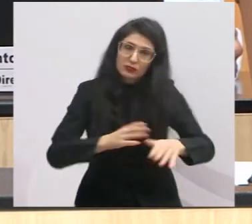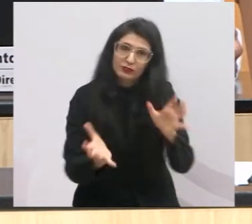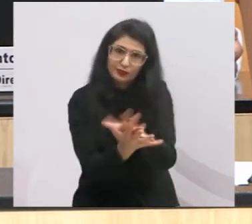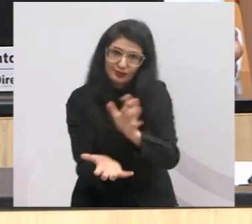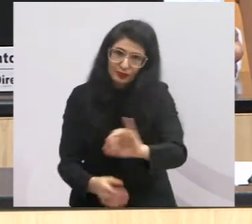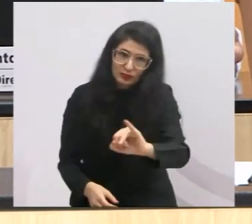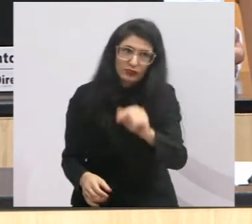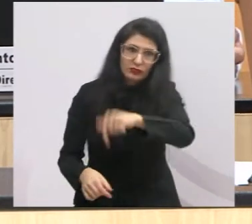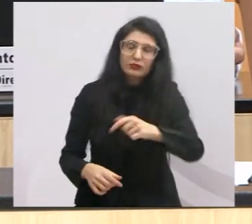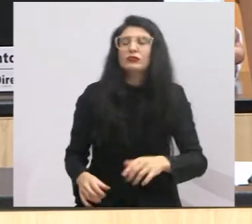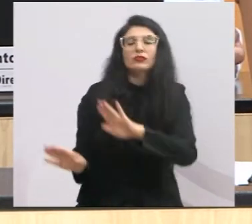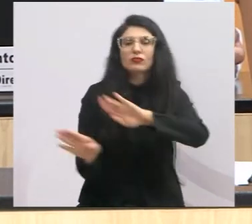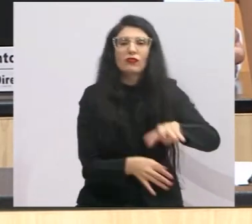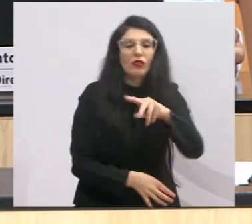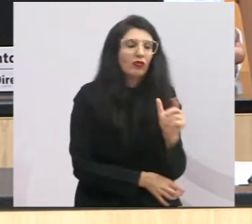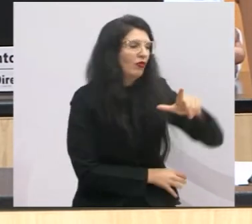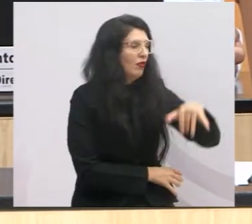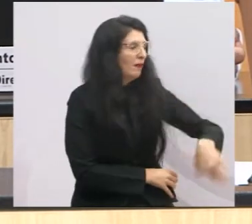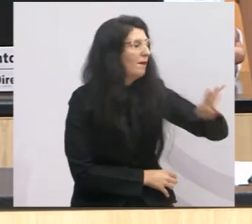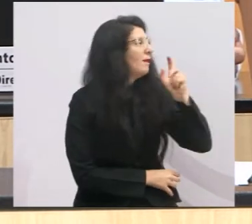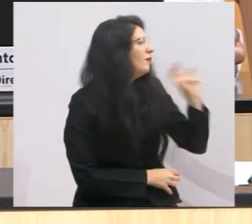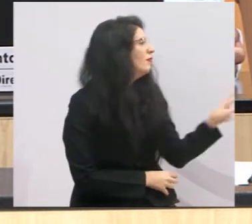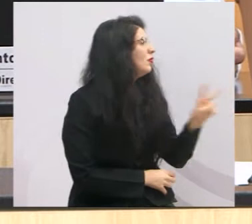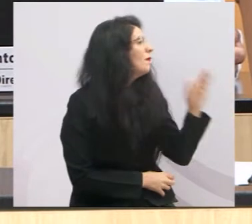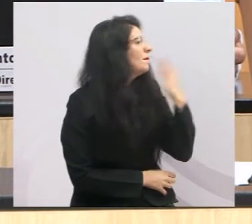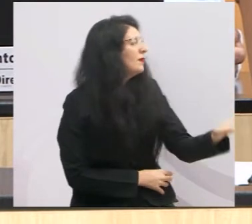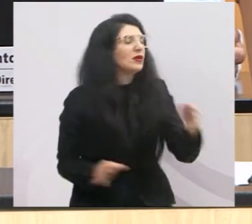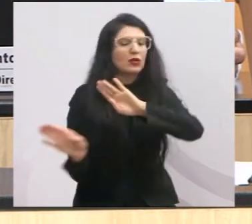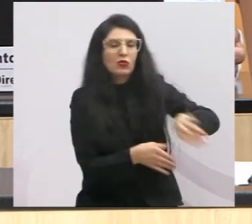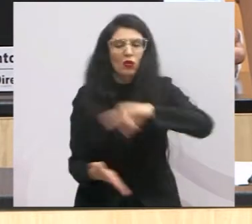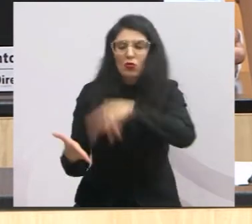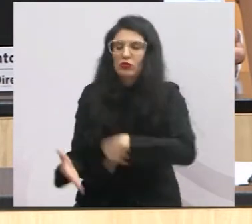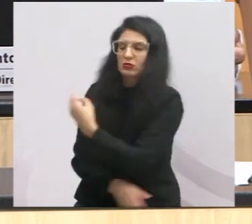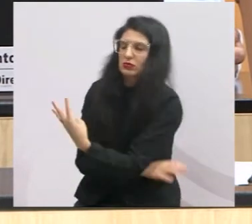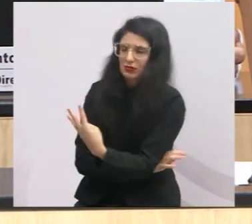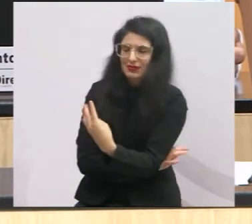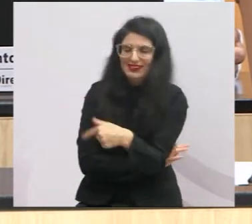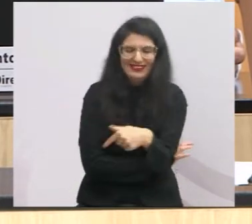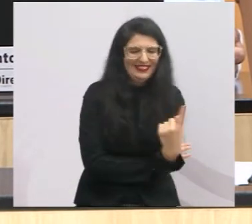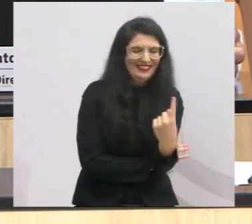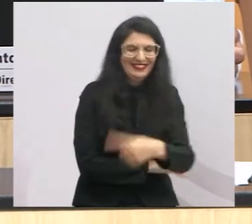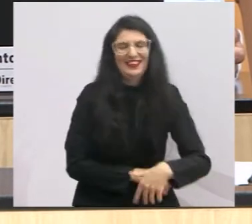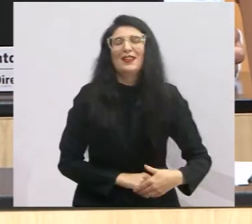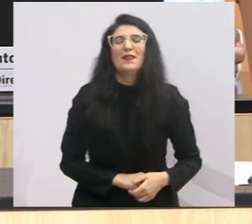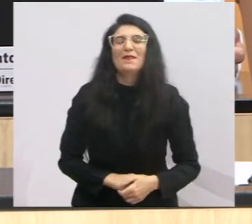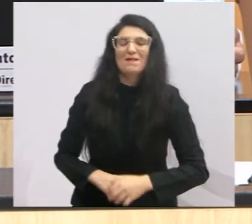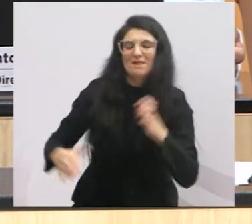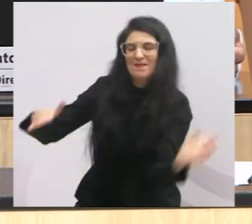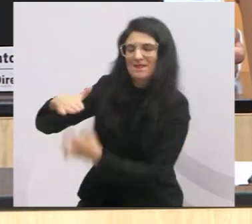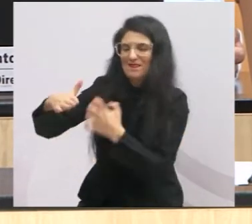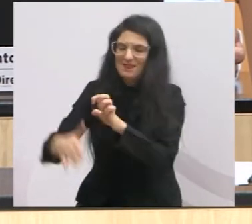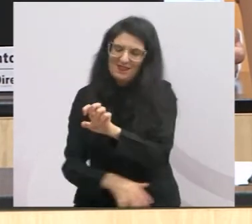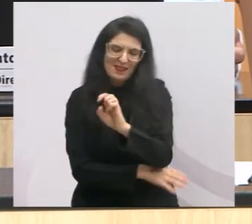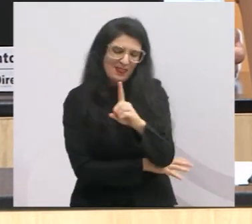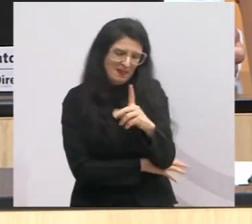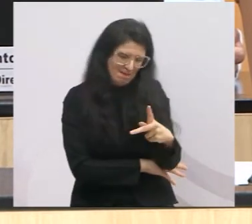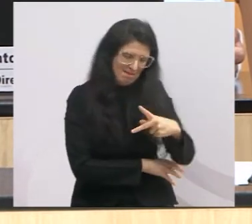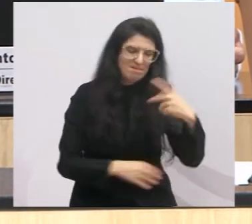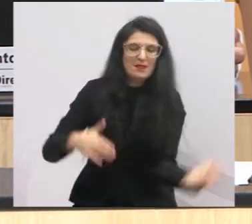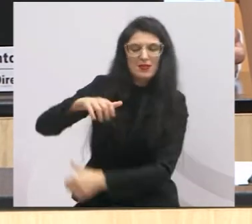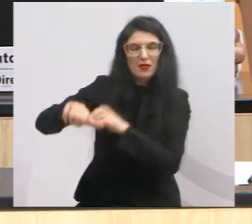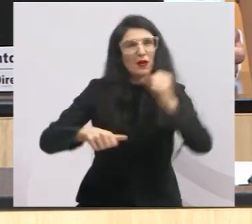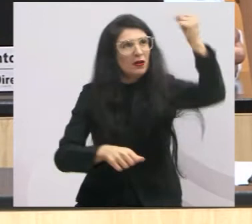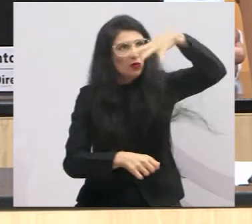dos vereadores. Antes, porém, informo que para a presente sessão foram protocolados 53 trabalhos,